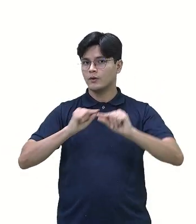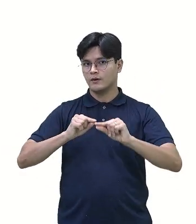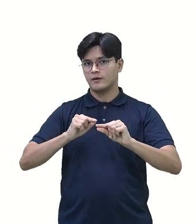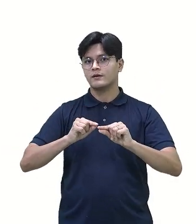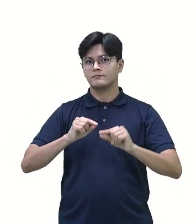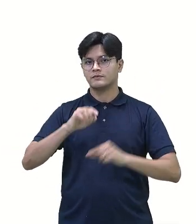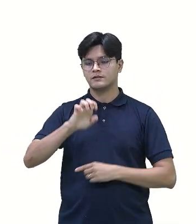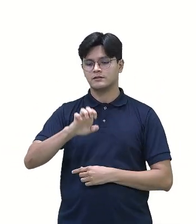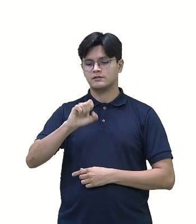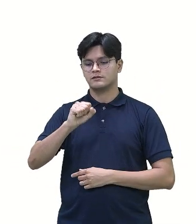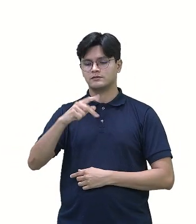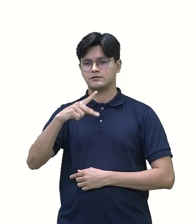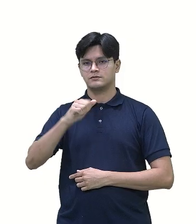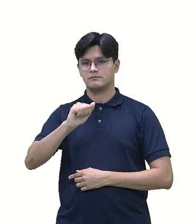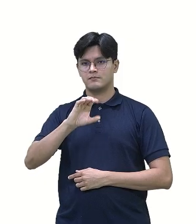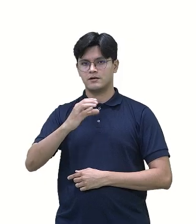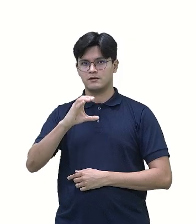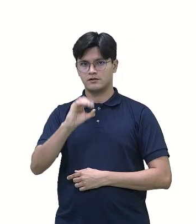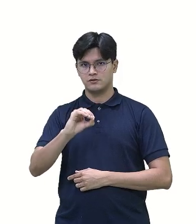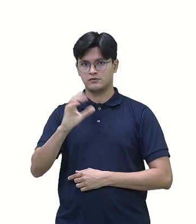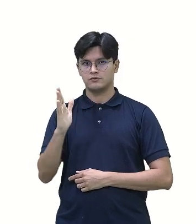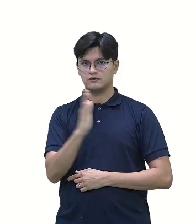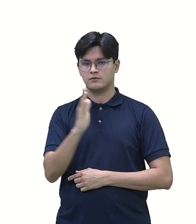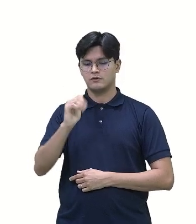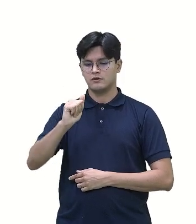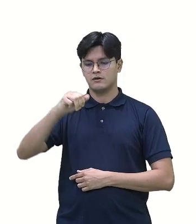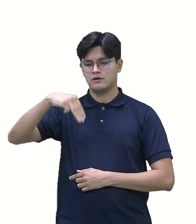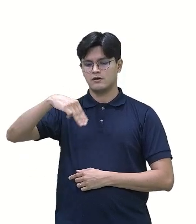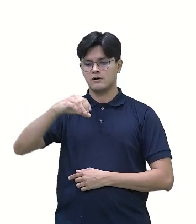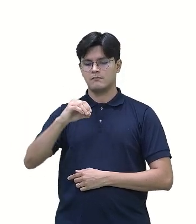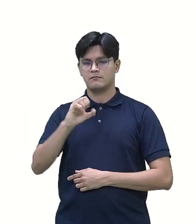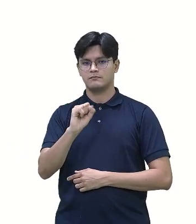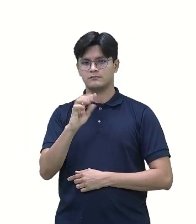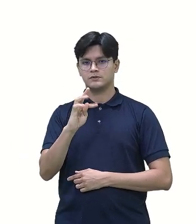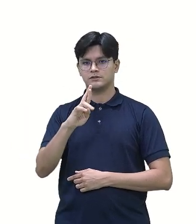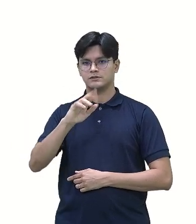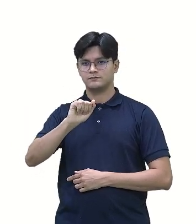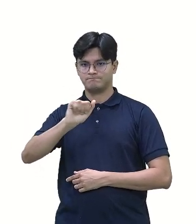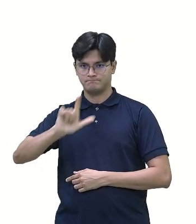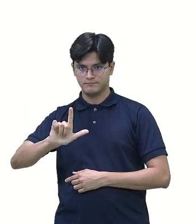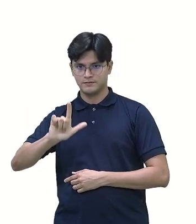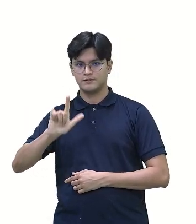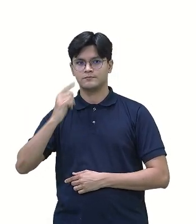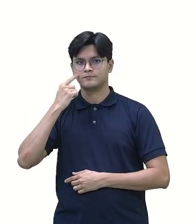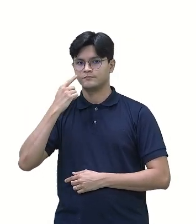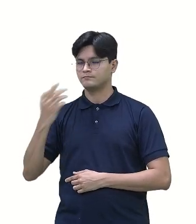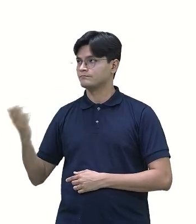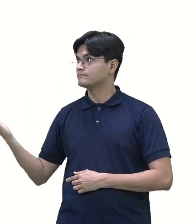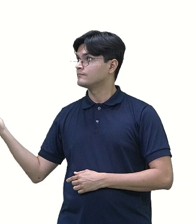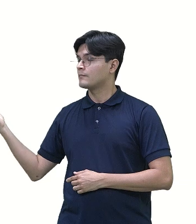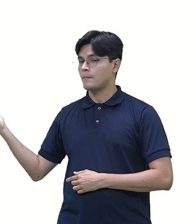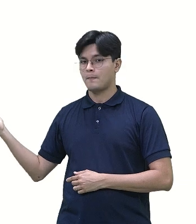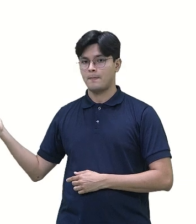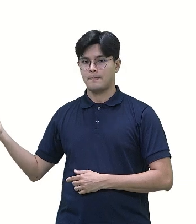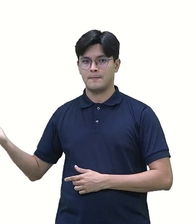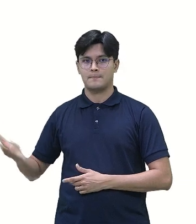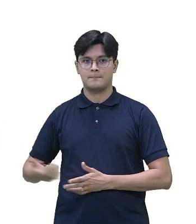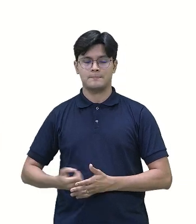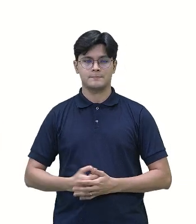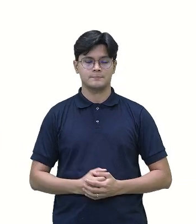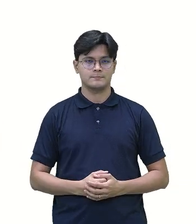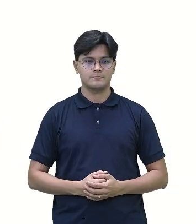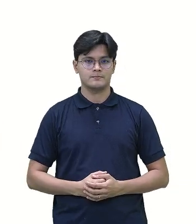amostral. Então, vou escrever bem aqui para você não esquecer. Ó. Então, nós temos o nosso espaço